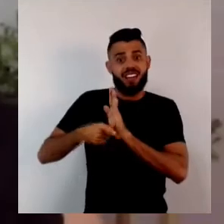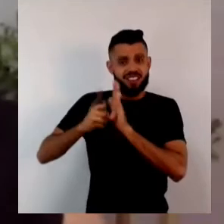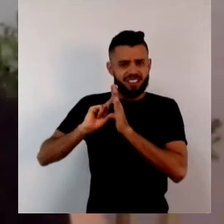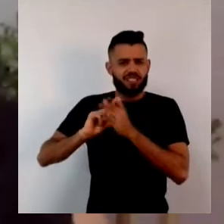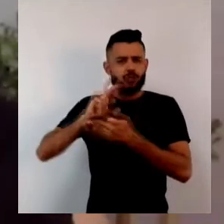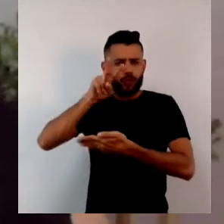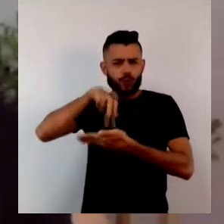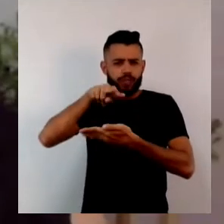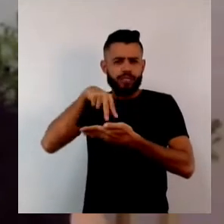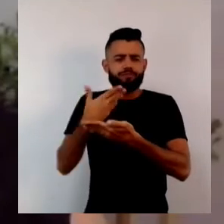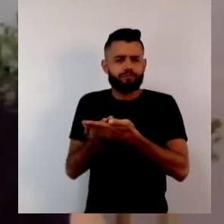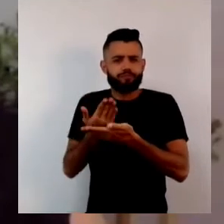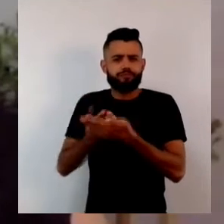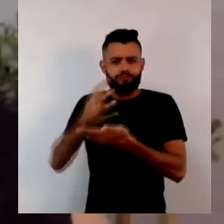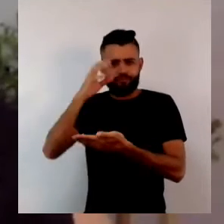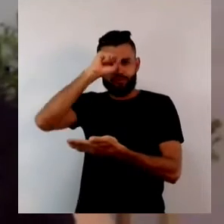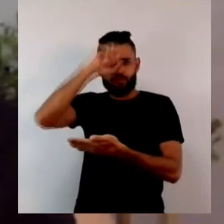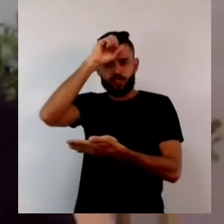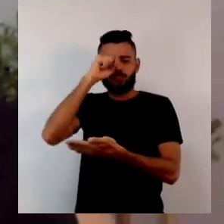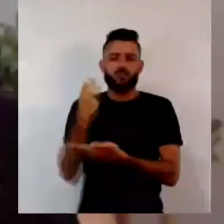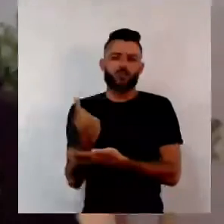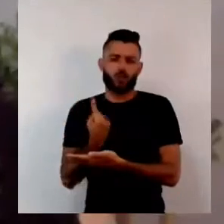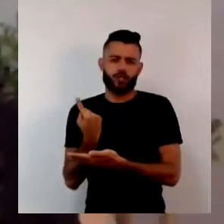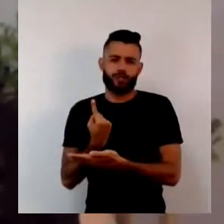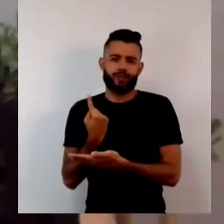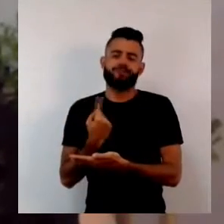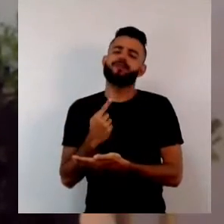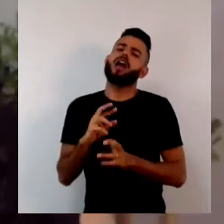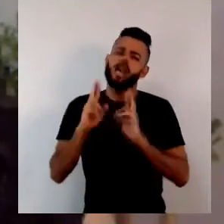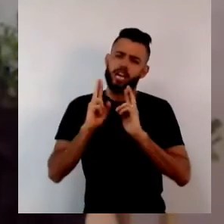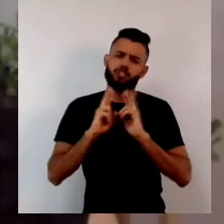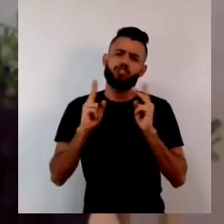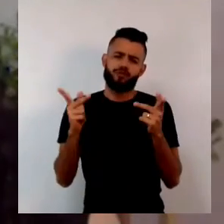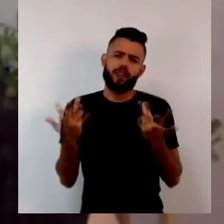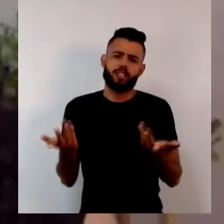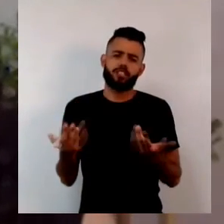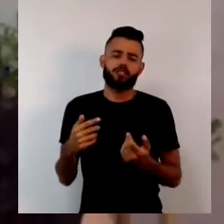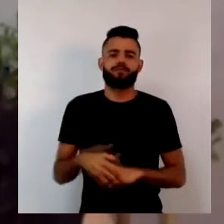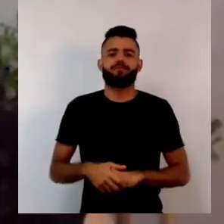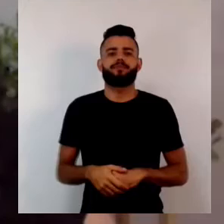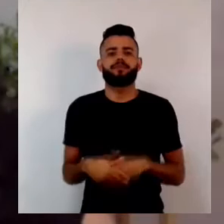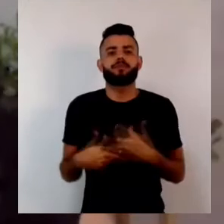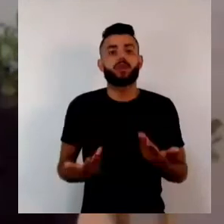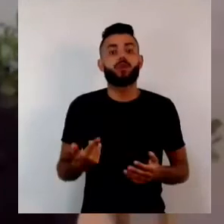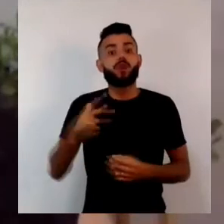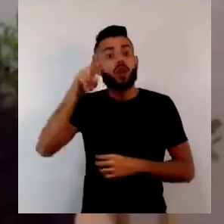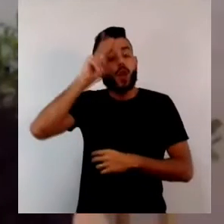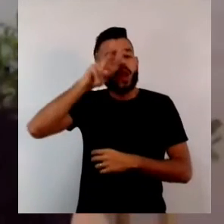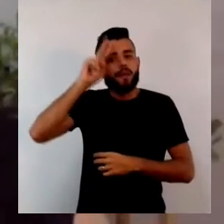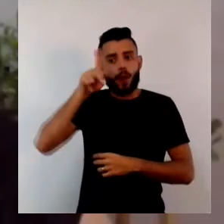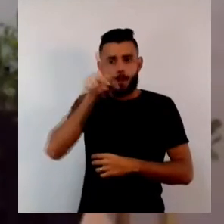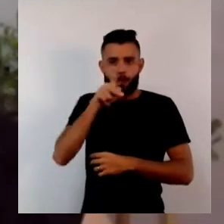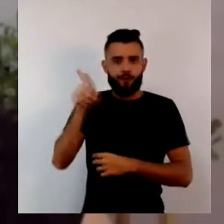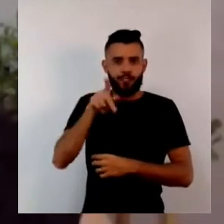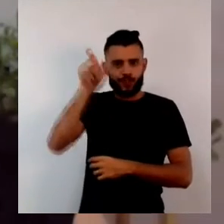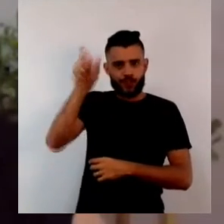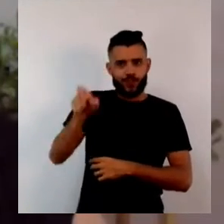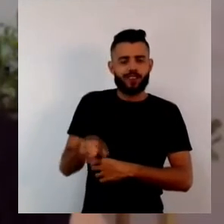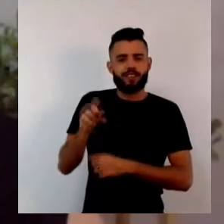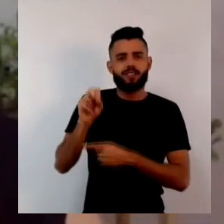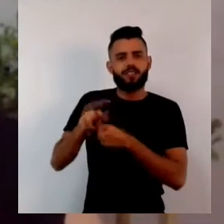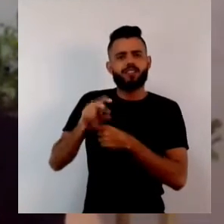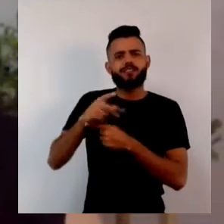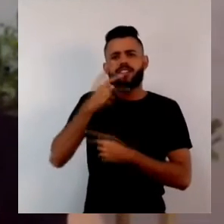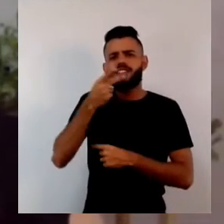é um processo completamente diferente. Então, eu me lembro muito da minha professora de virologia, falando, nossa, mas essa menina é retada, porque